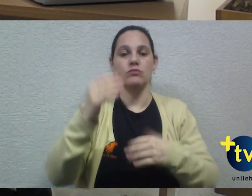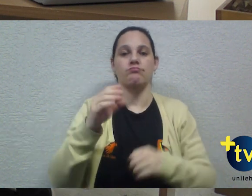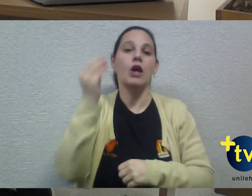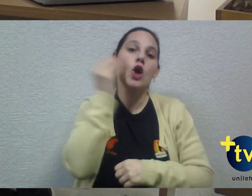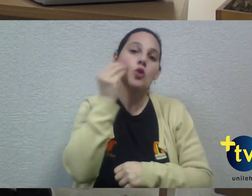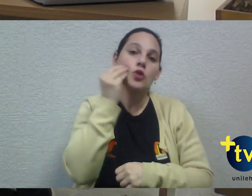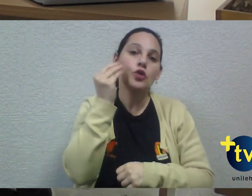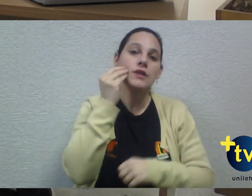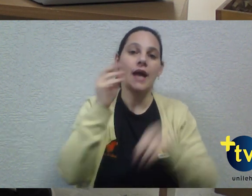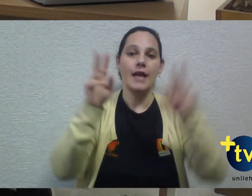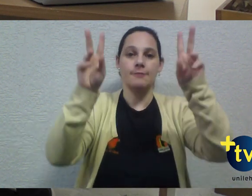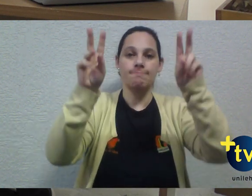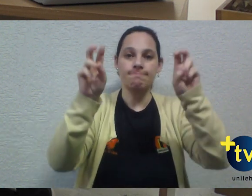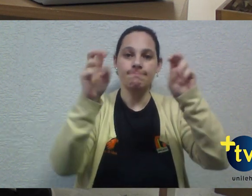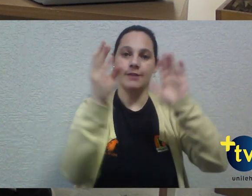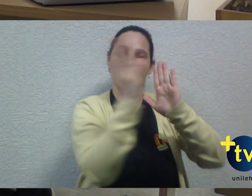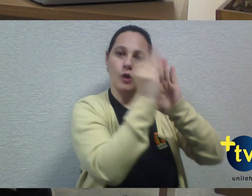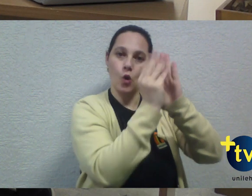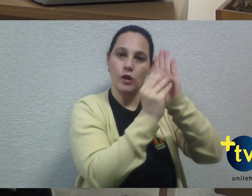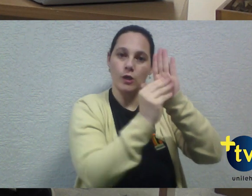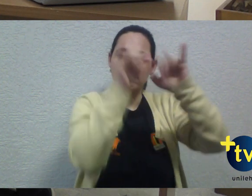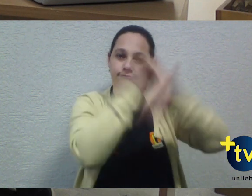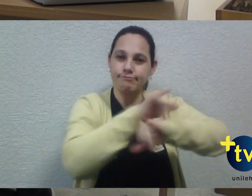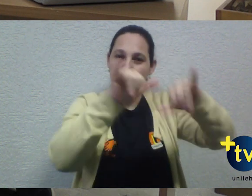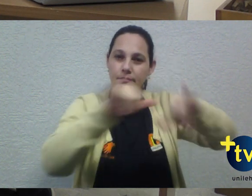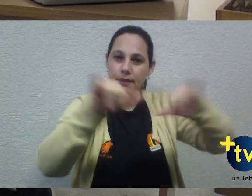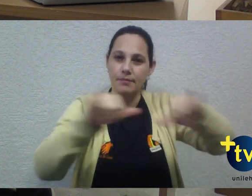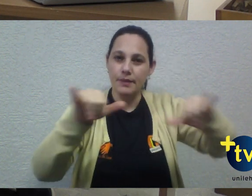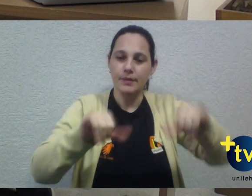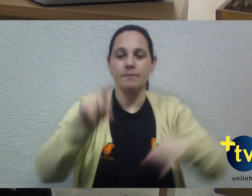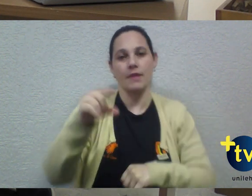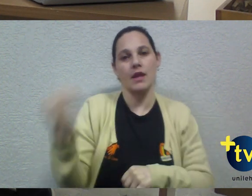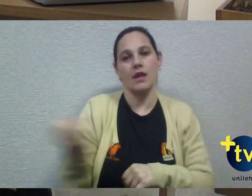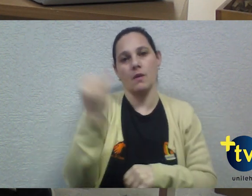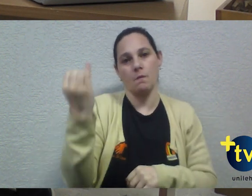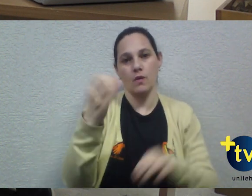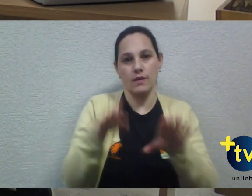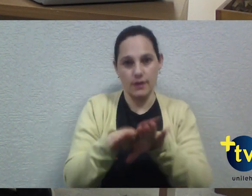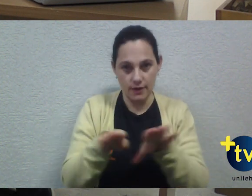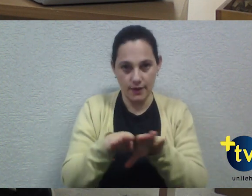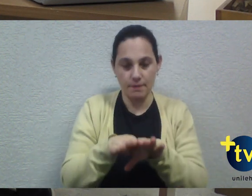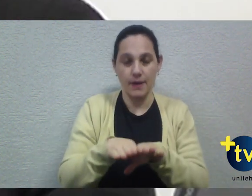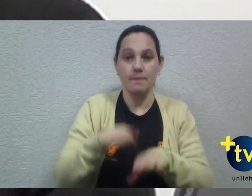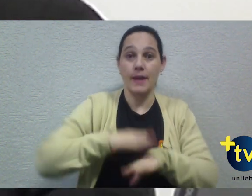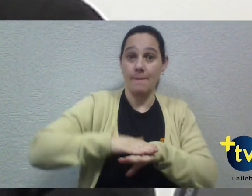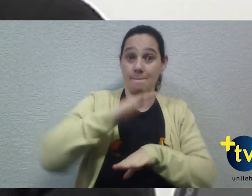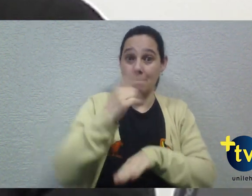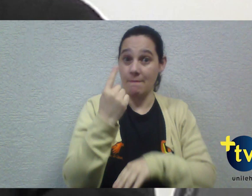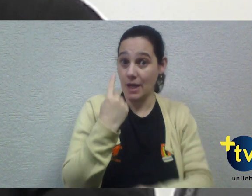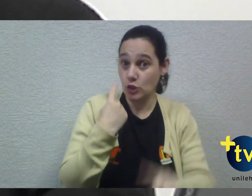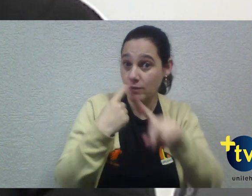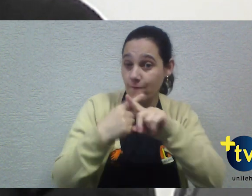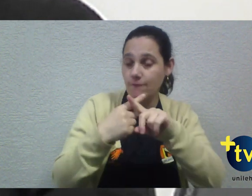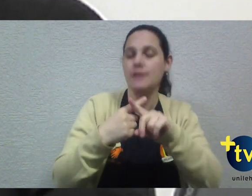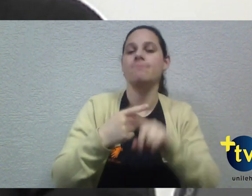pela oportunidade de poder apresentar esse conteúdo para todos os telespectadores. E mais